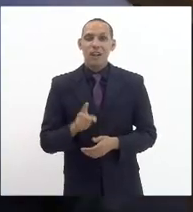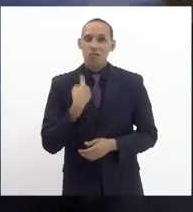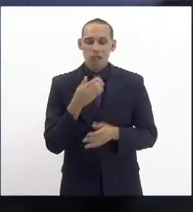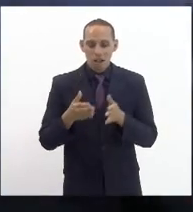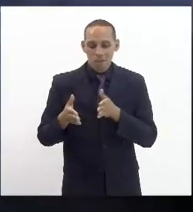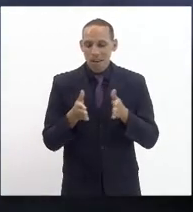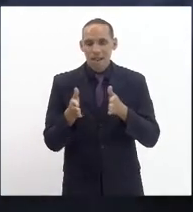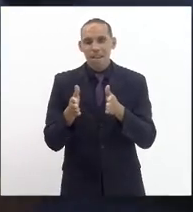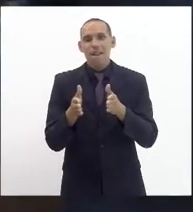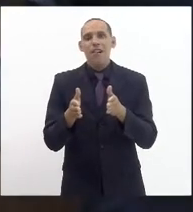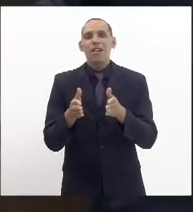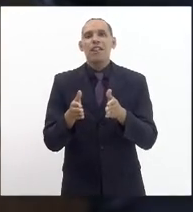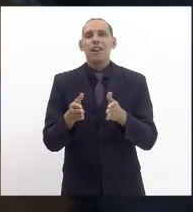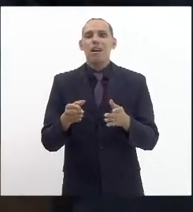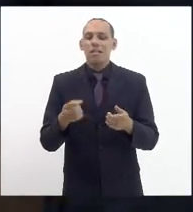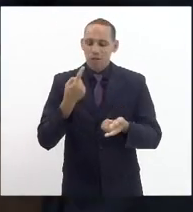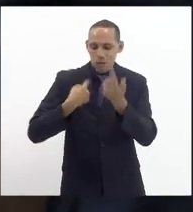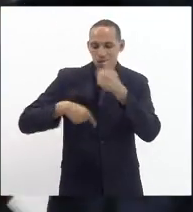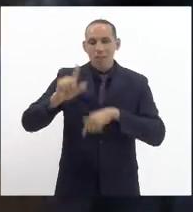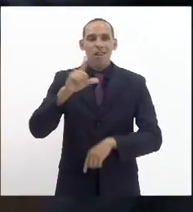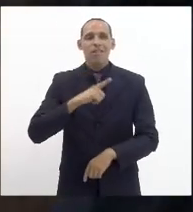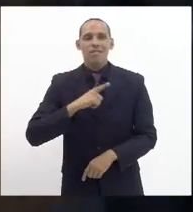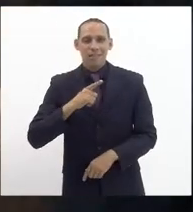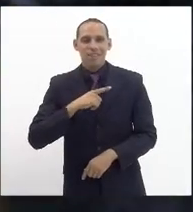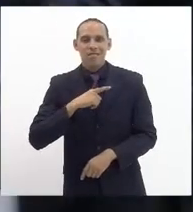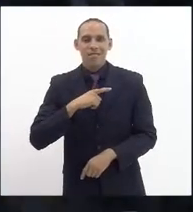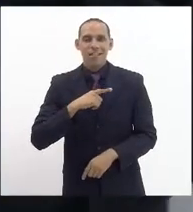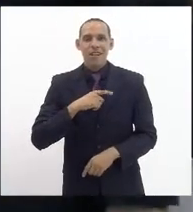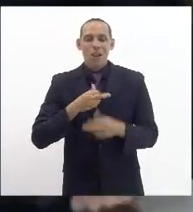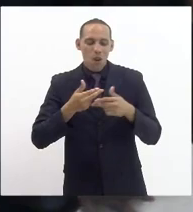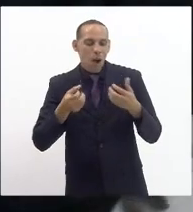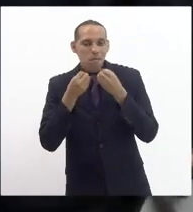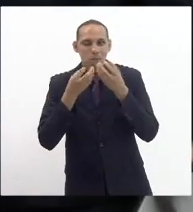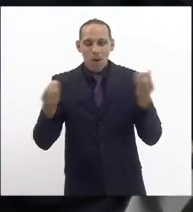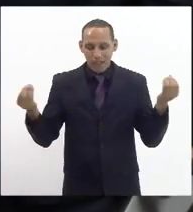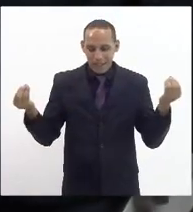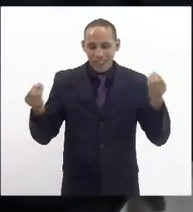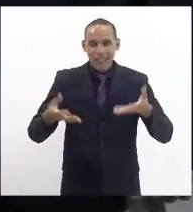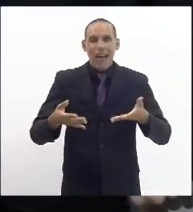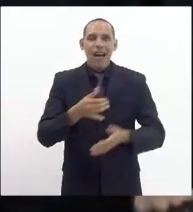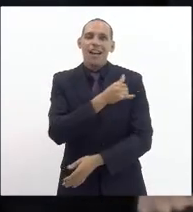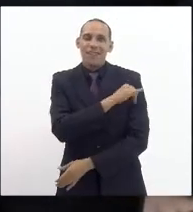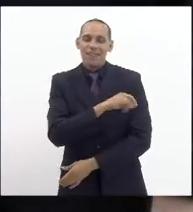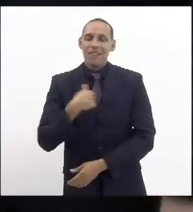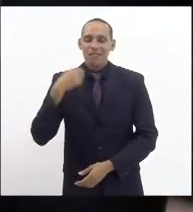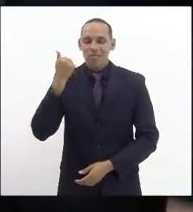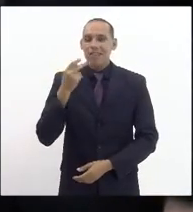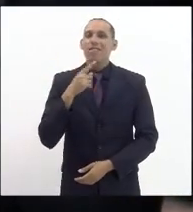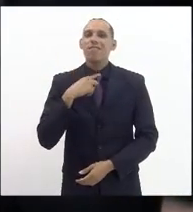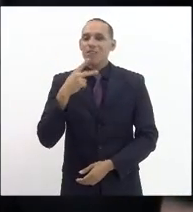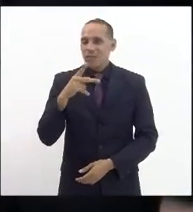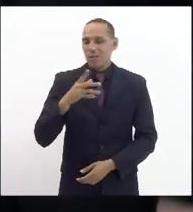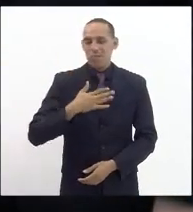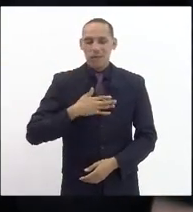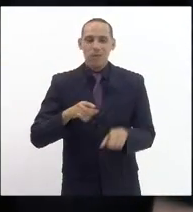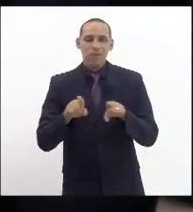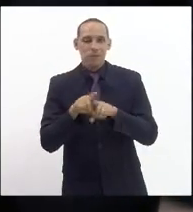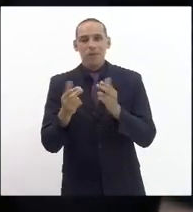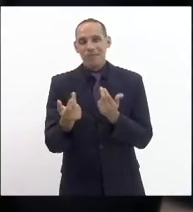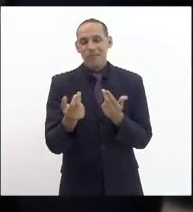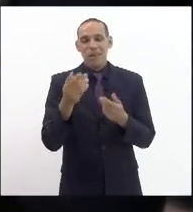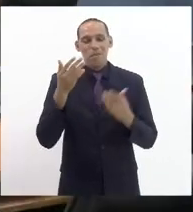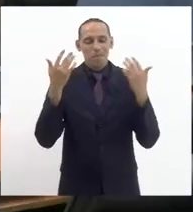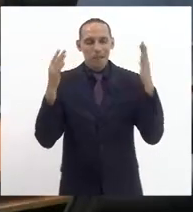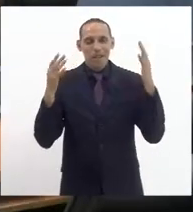caminhada seja profícua e que traga muitos frutos ao Estado do Rio de Janeiro. E eu sei que é o seu desejo e é o meu também. Parabéns,